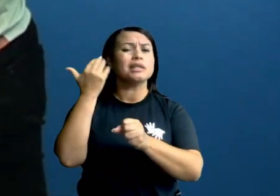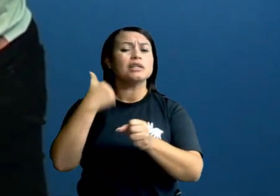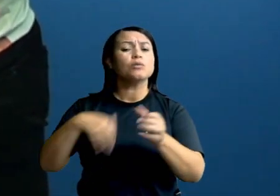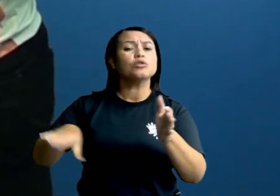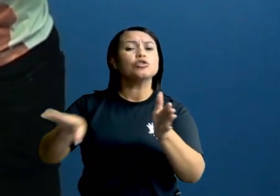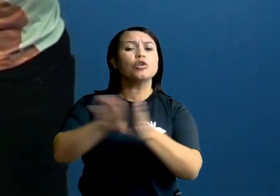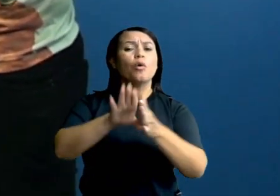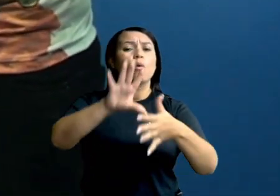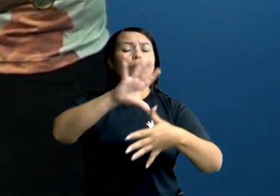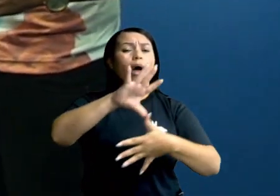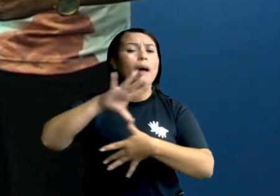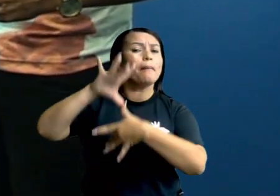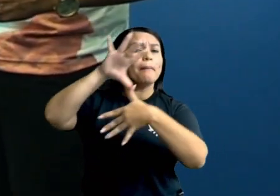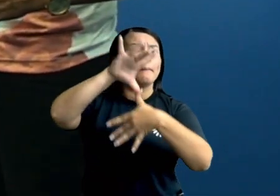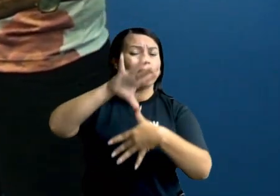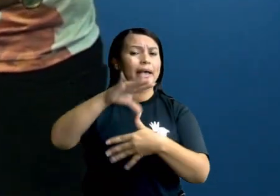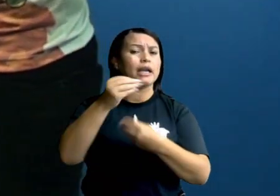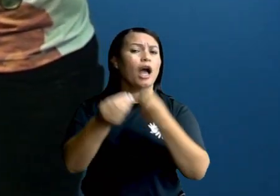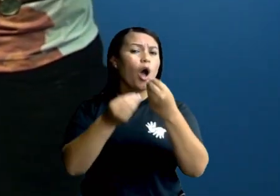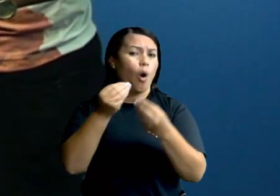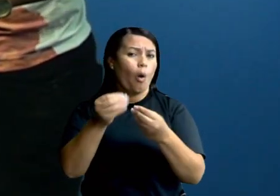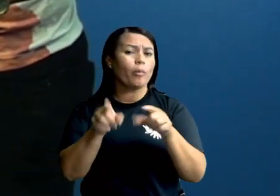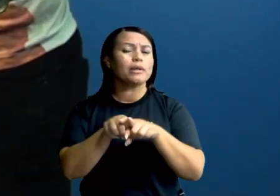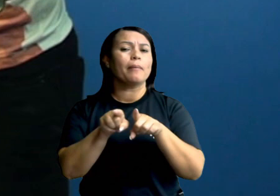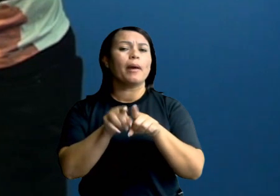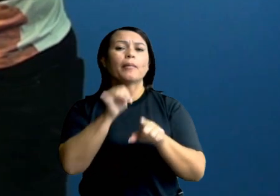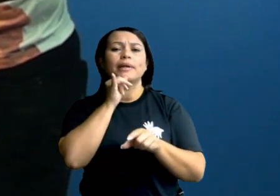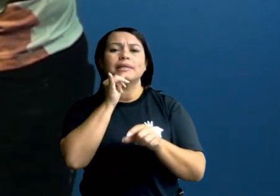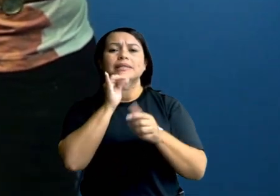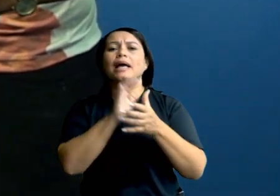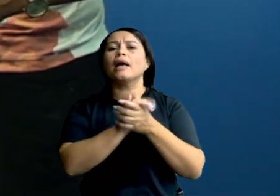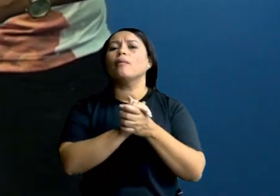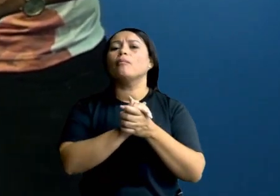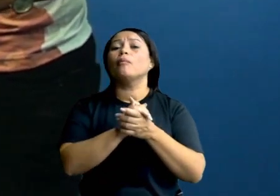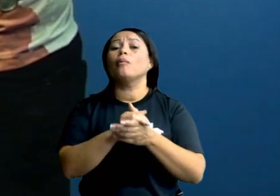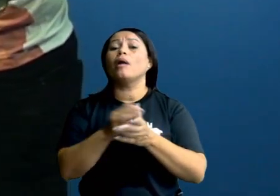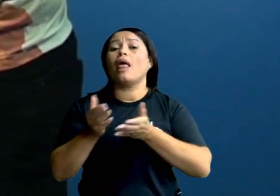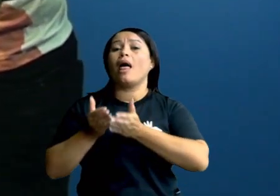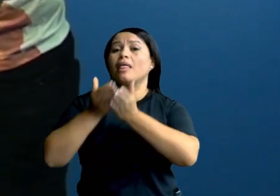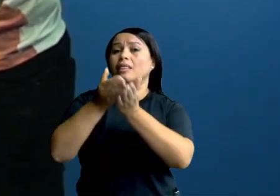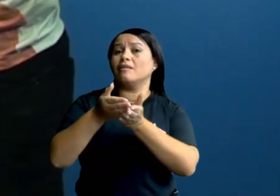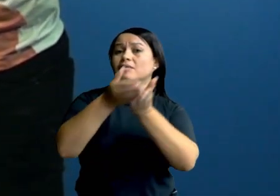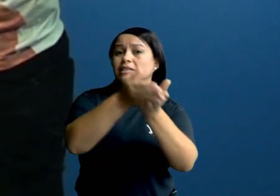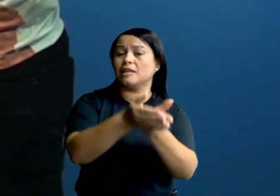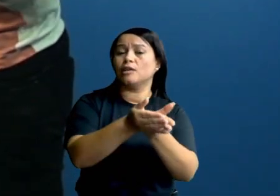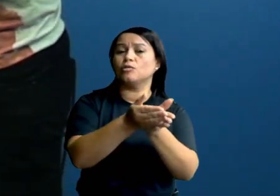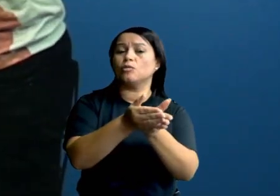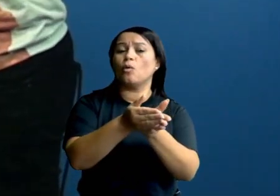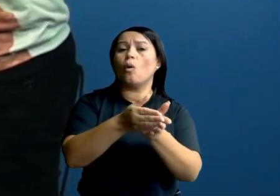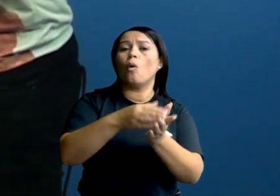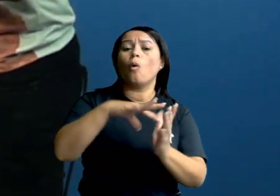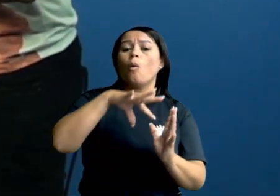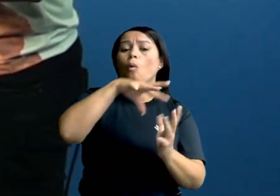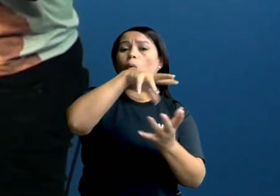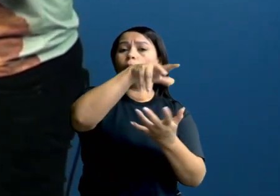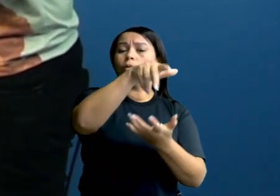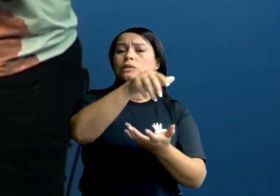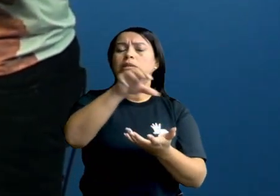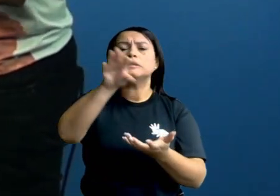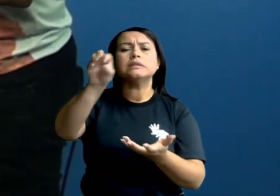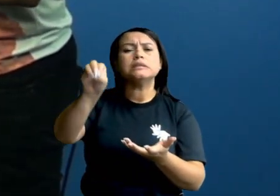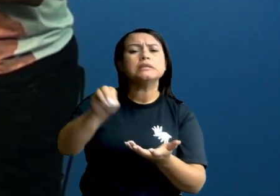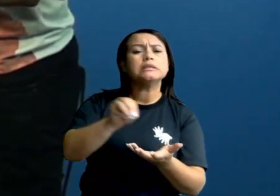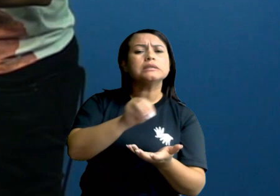América poderia ter sido pelo Estreito de Bering, né, atravessando aqui um território que durante as